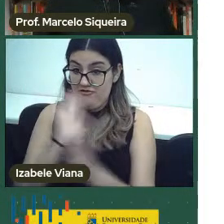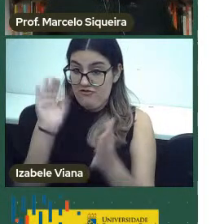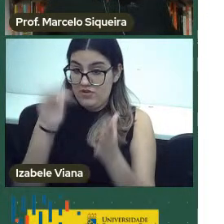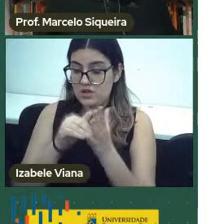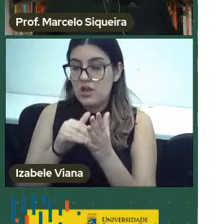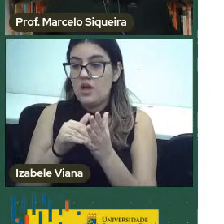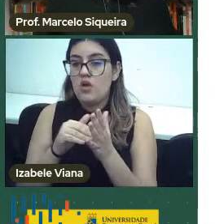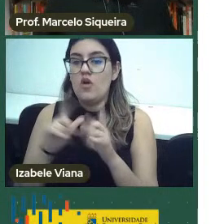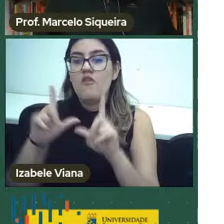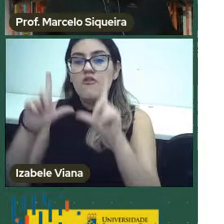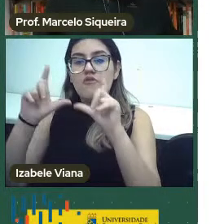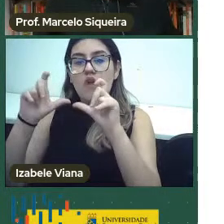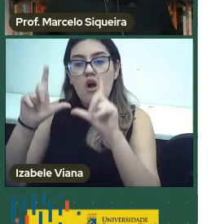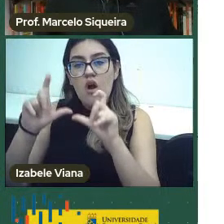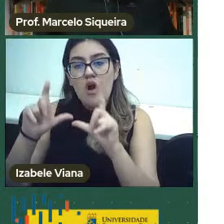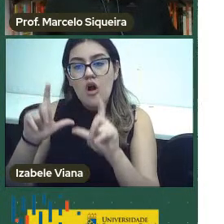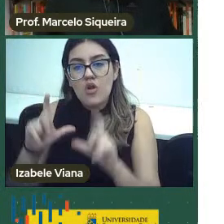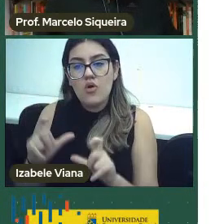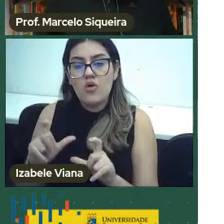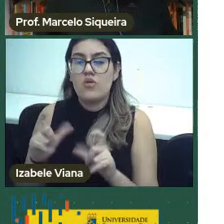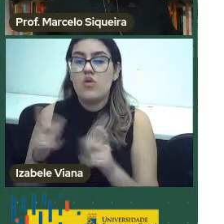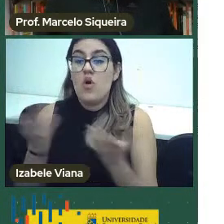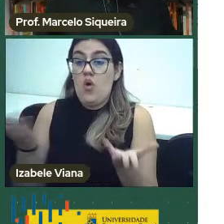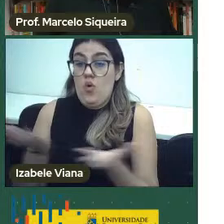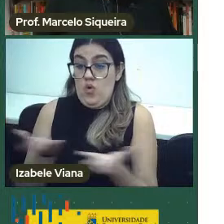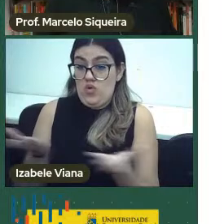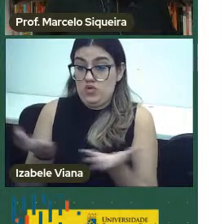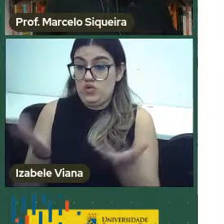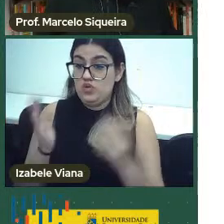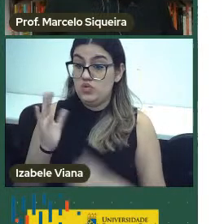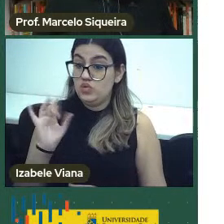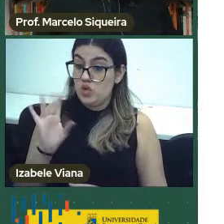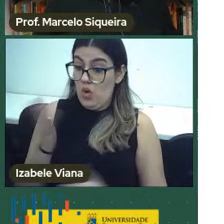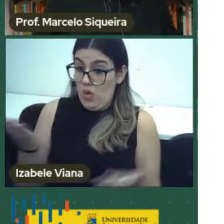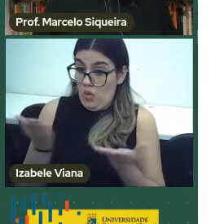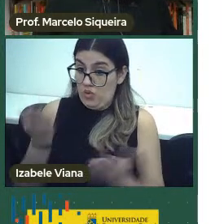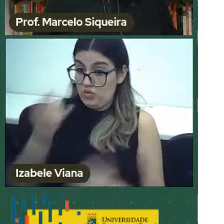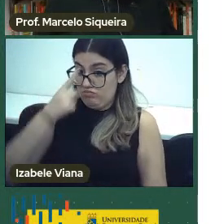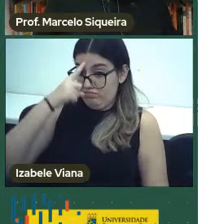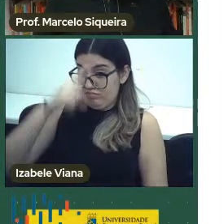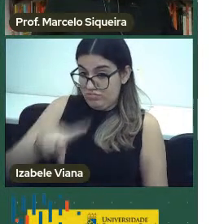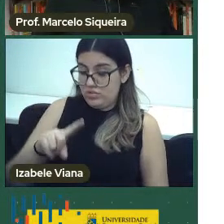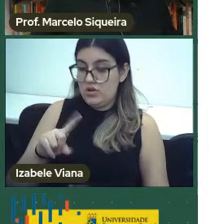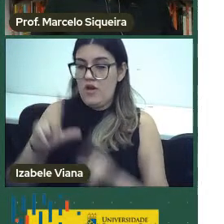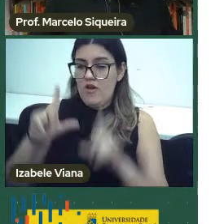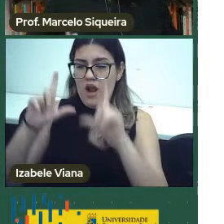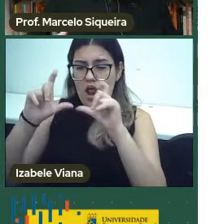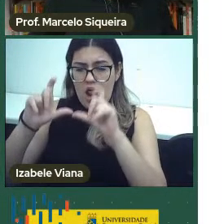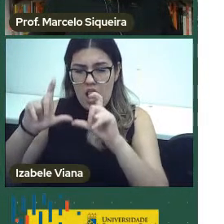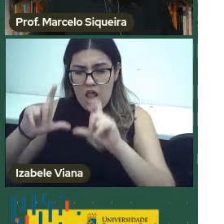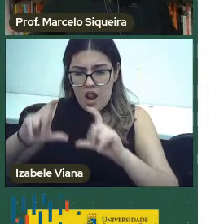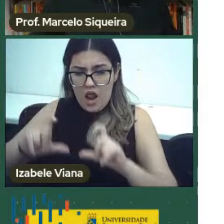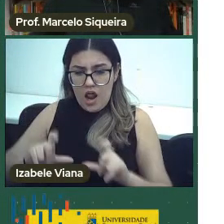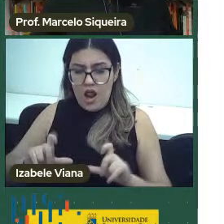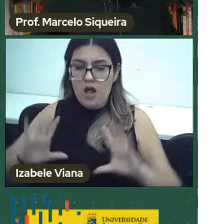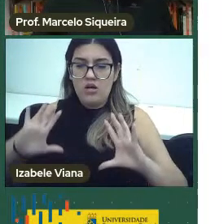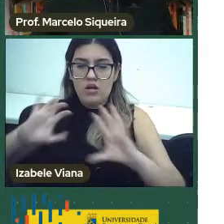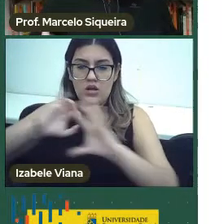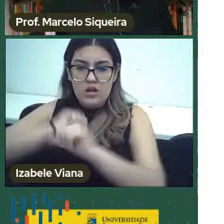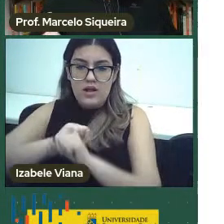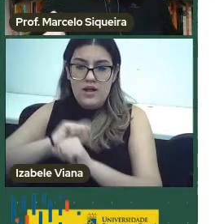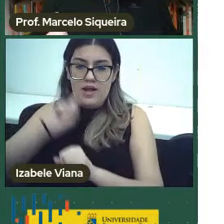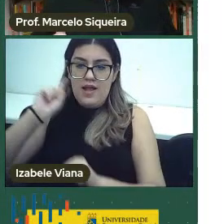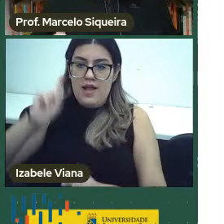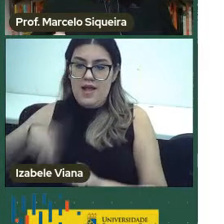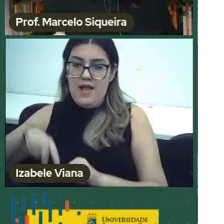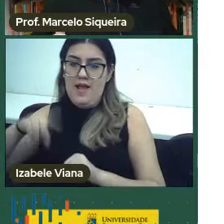de fotografias, somente hoje, dia 9 de junho, irá ser superior a toda a produção fotográfica do